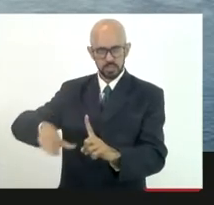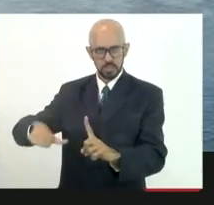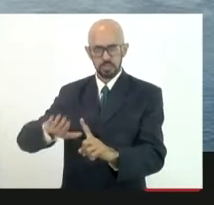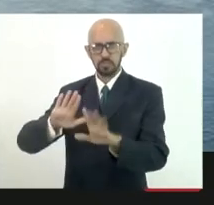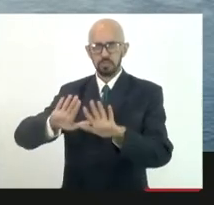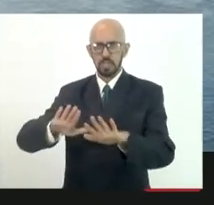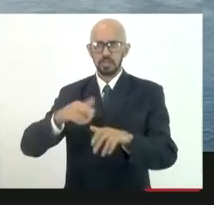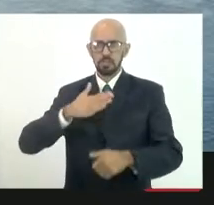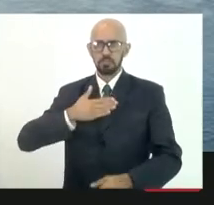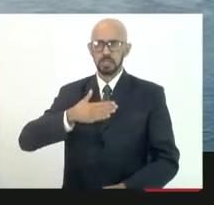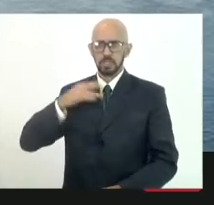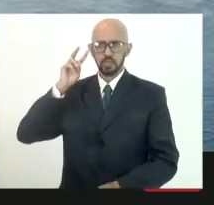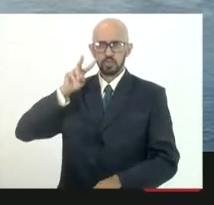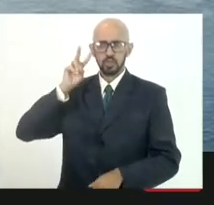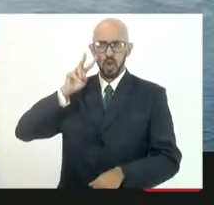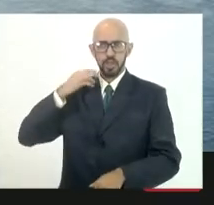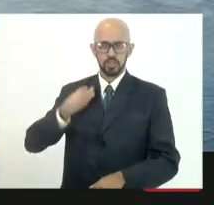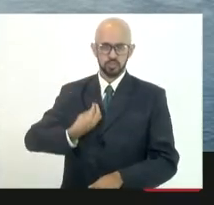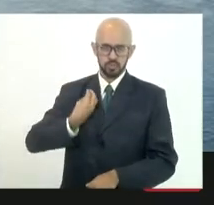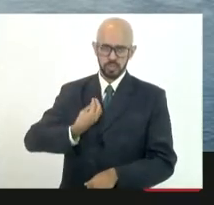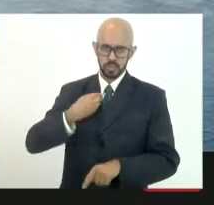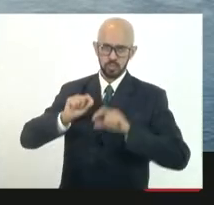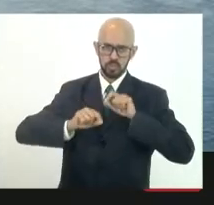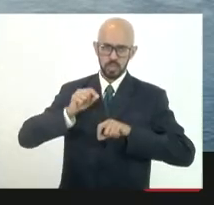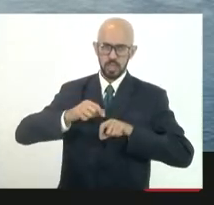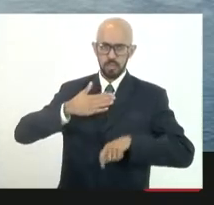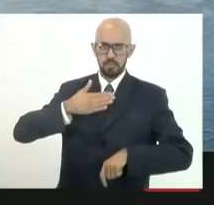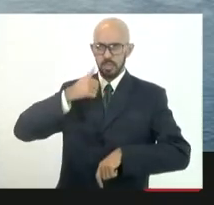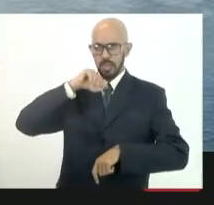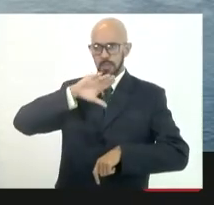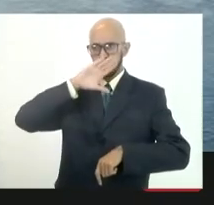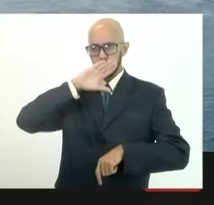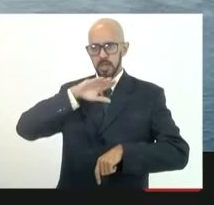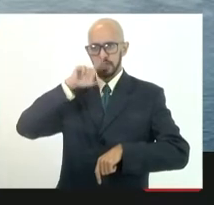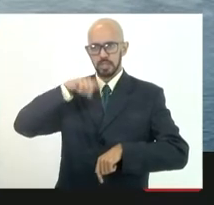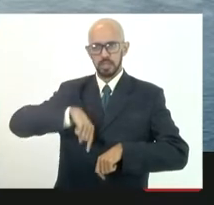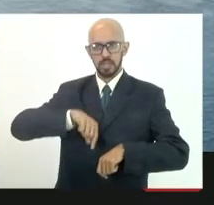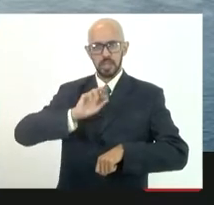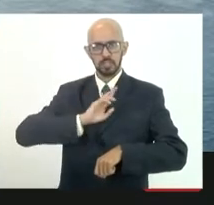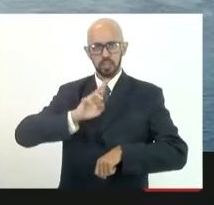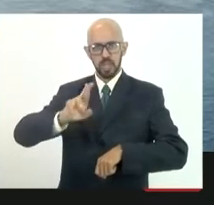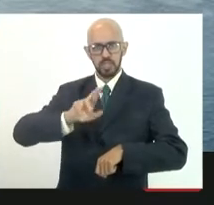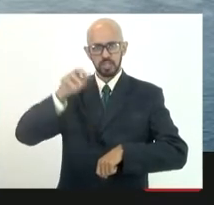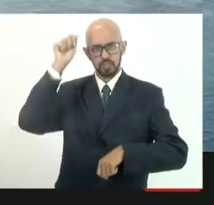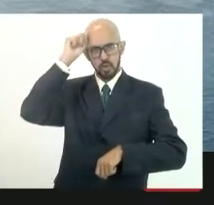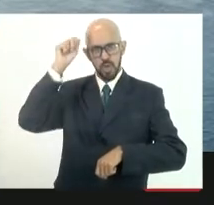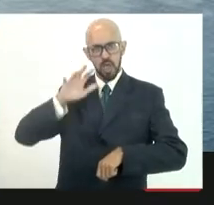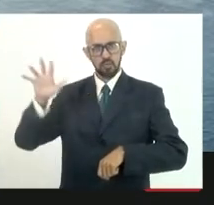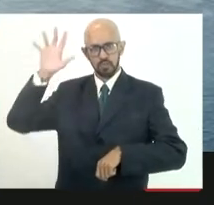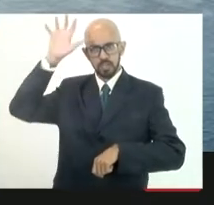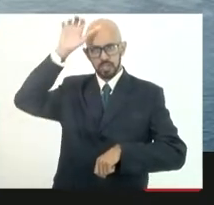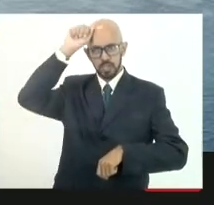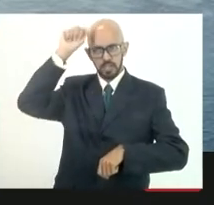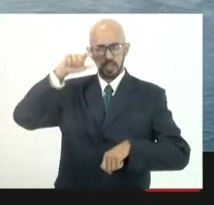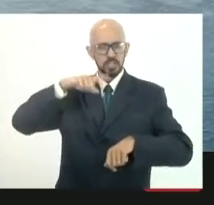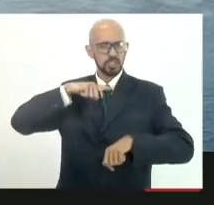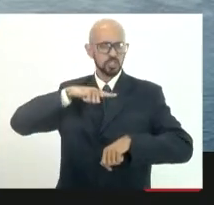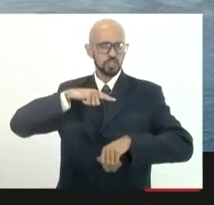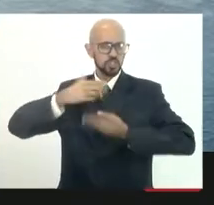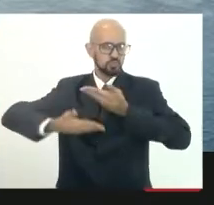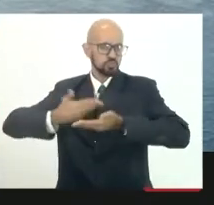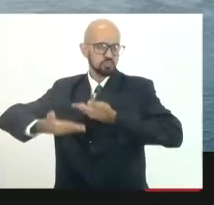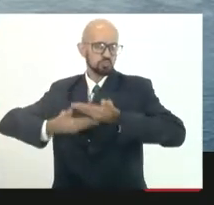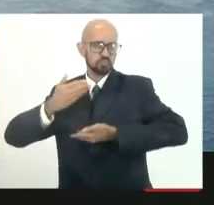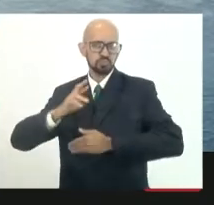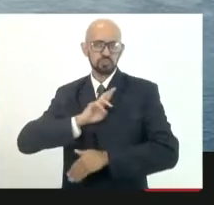a minha história de vida. Minha mãe era de matriz, de religião de matriz africana, e um secretismo religioso pairava na nossa casa, que